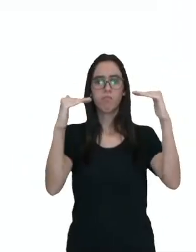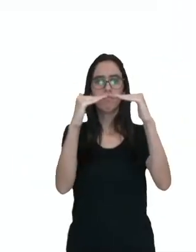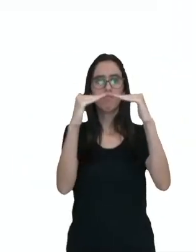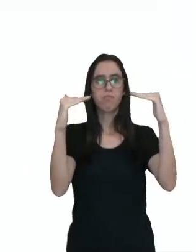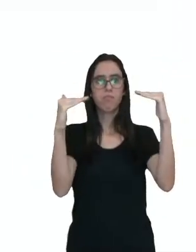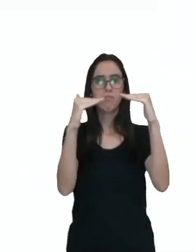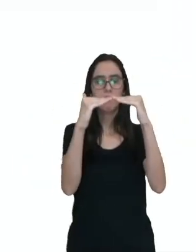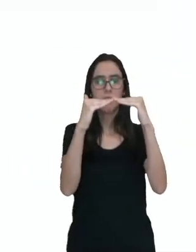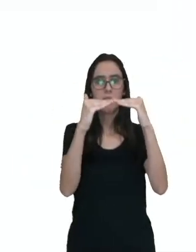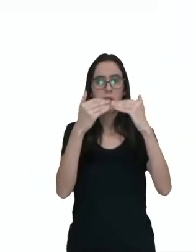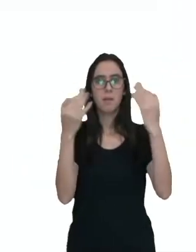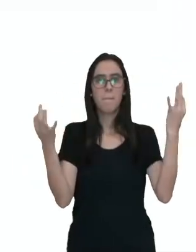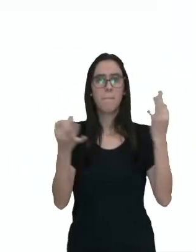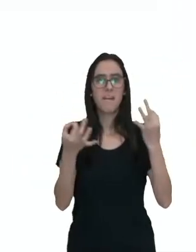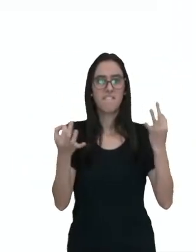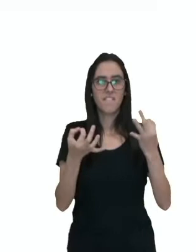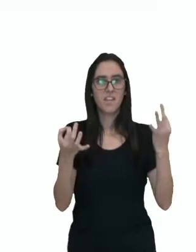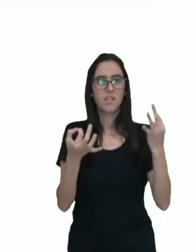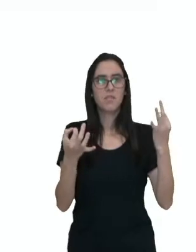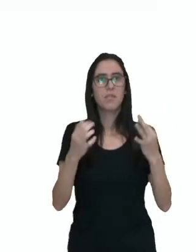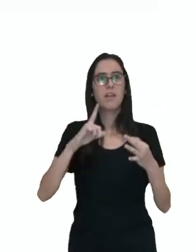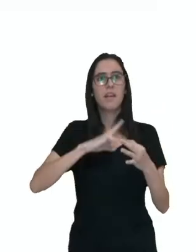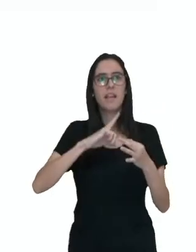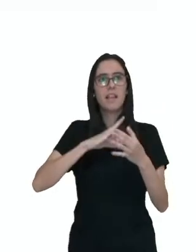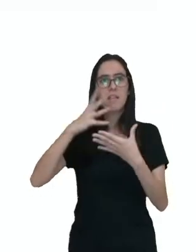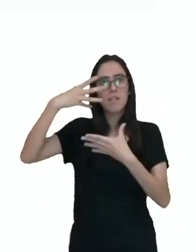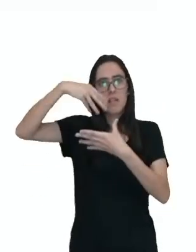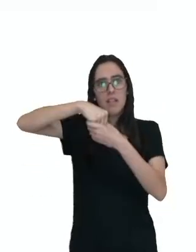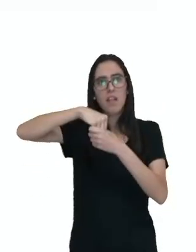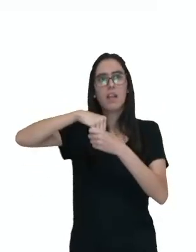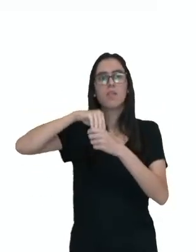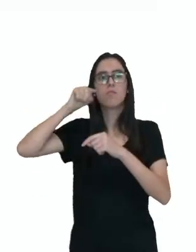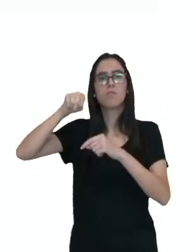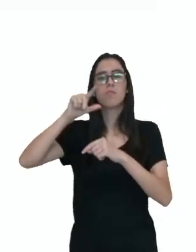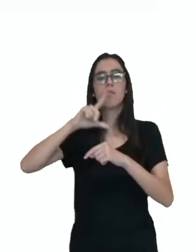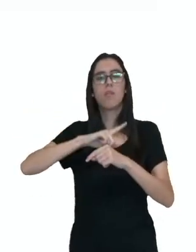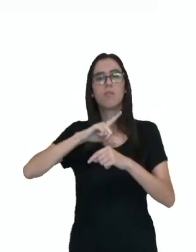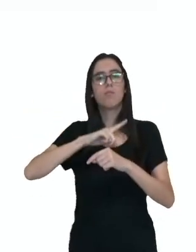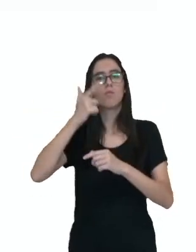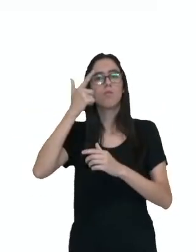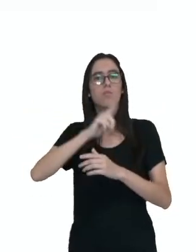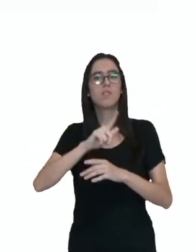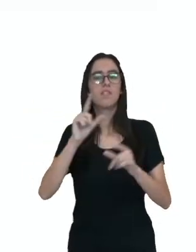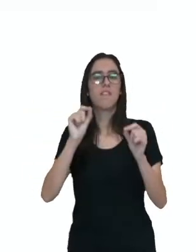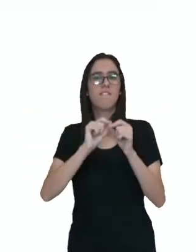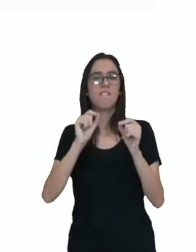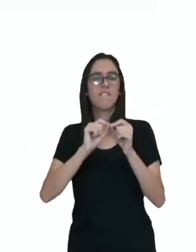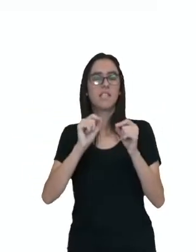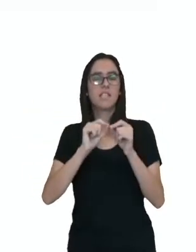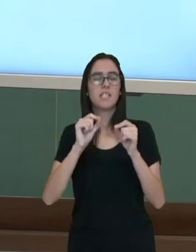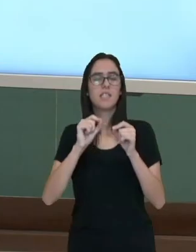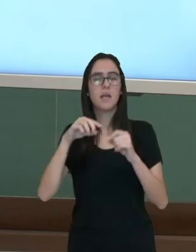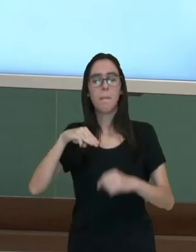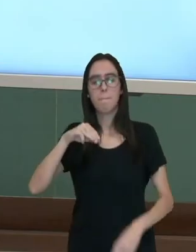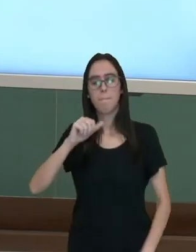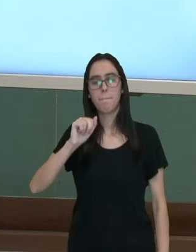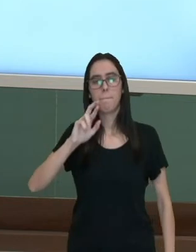gente diz aqui, certo? Esse bojo é o que vai estar causando a maré. E o que acontece nesse bojo, né?